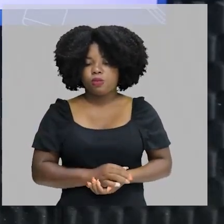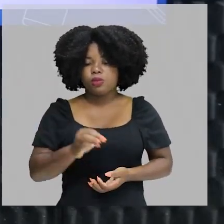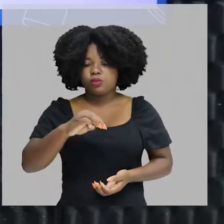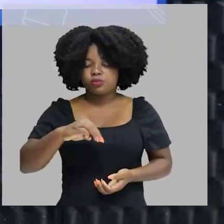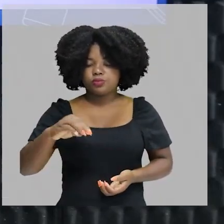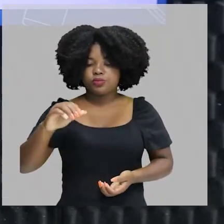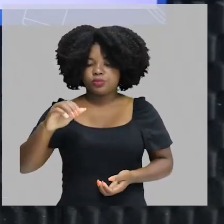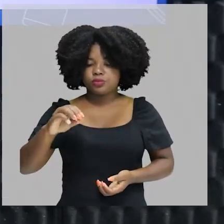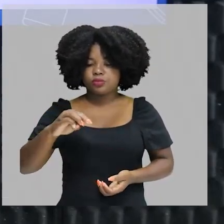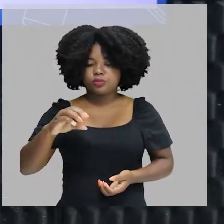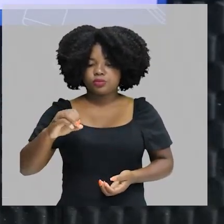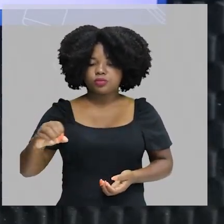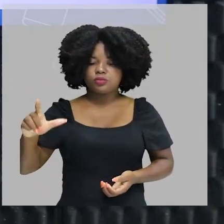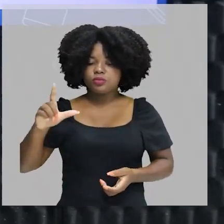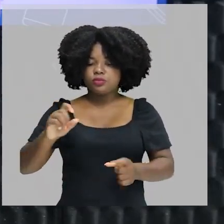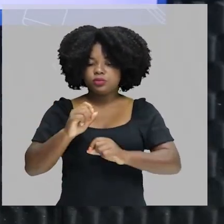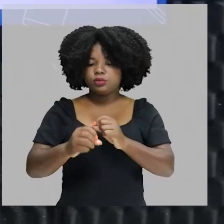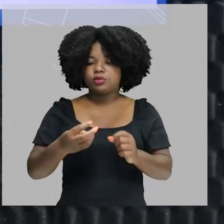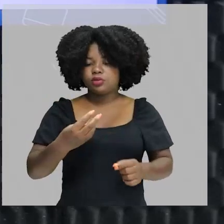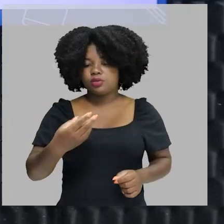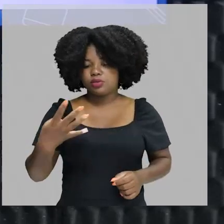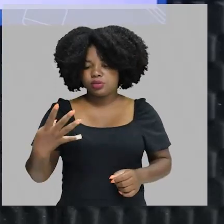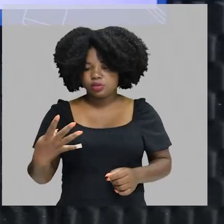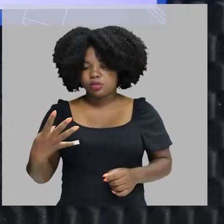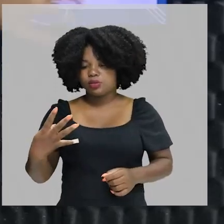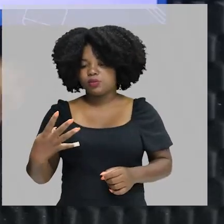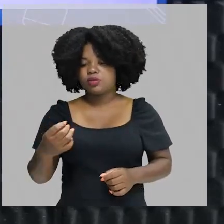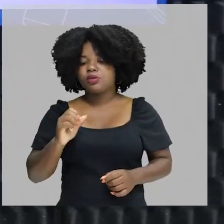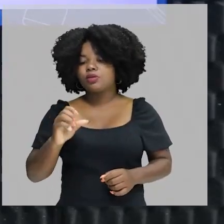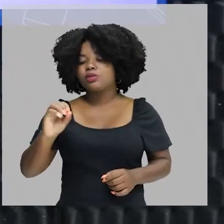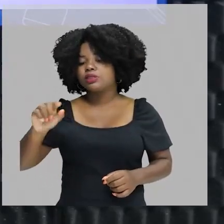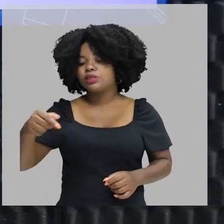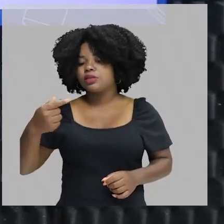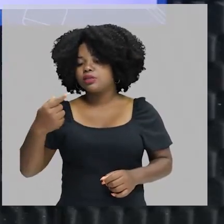massa molar vai valer 34, então eu vou ter um valor, olha só, de